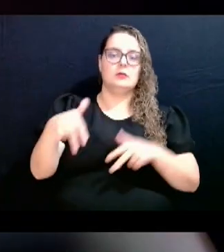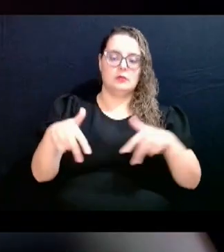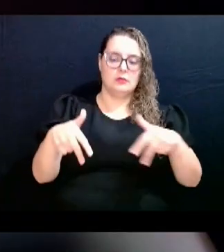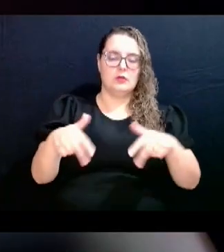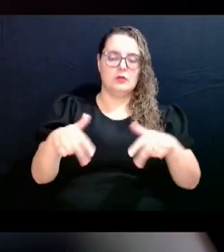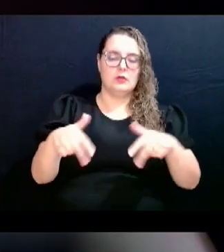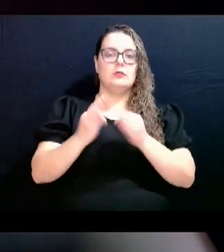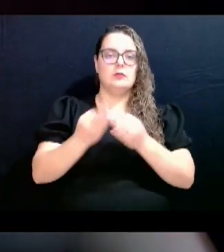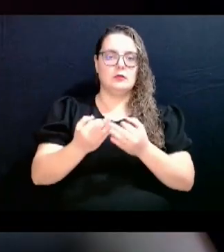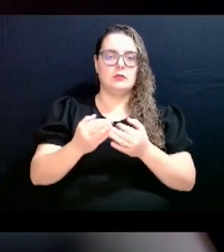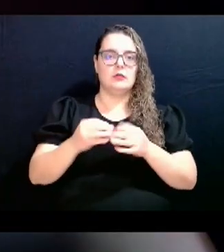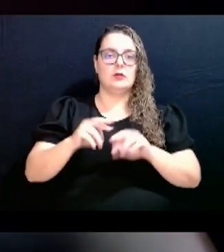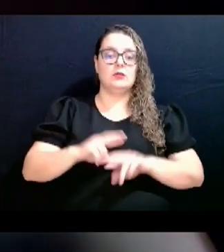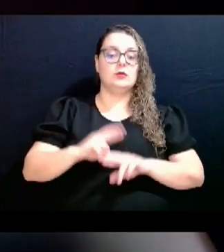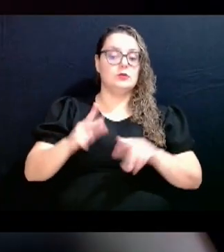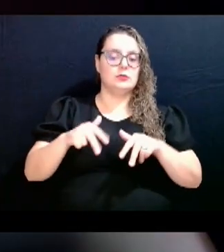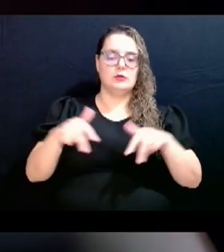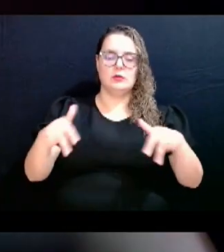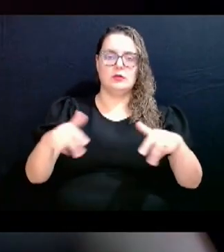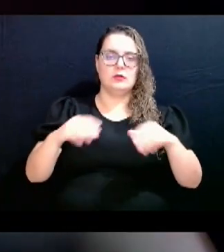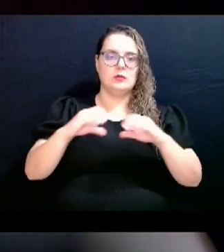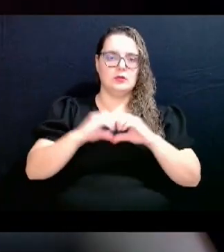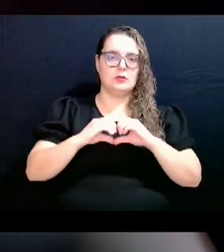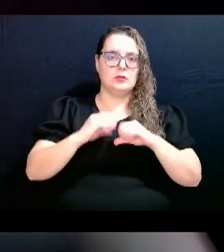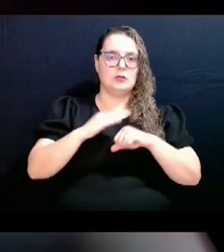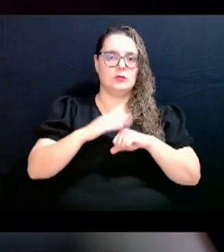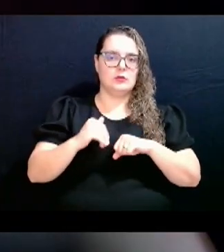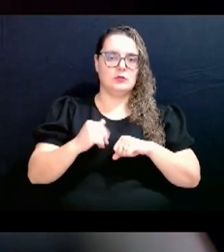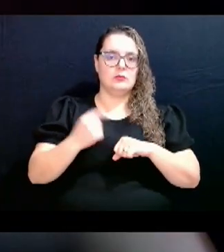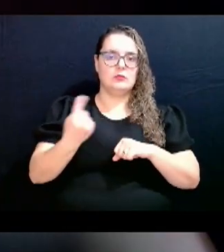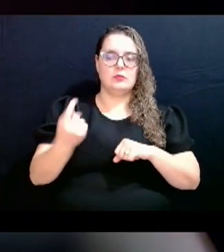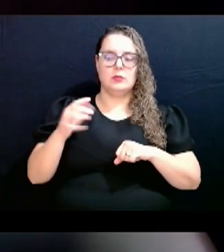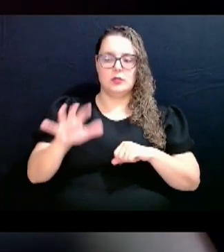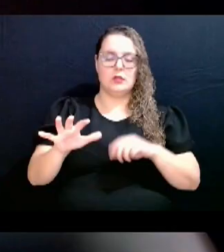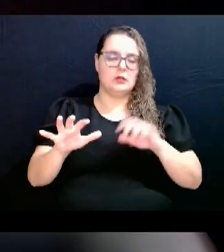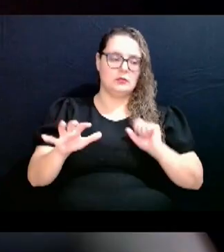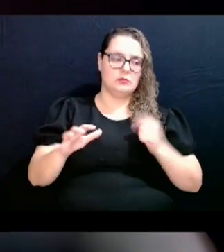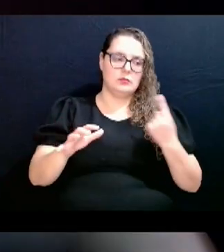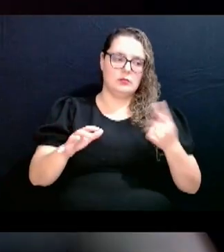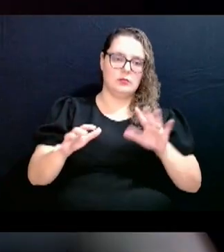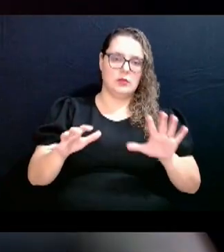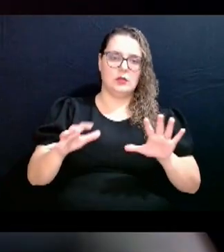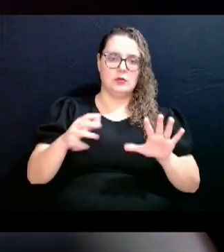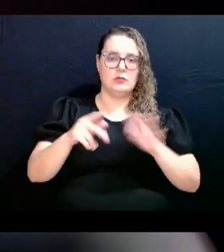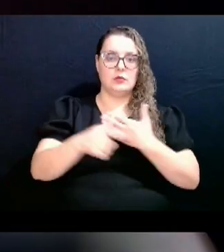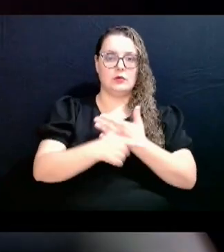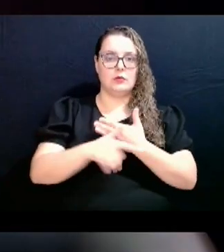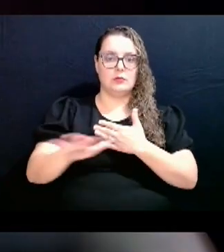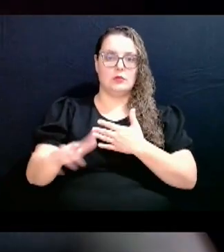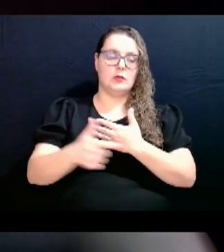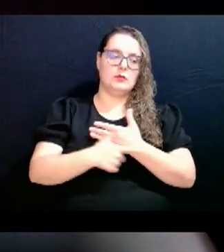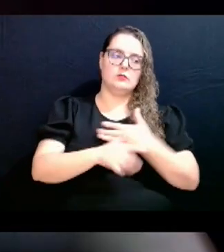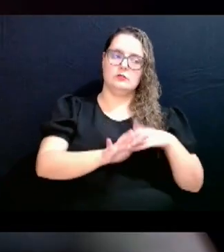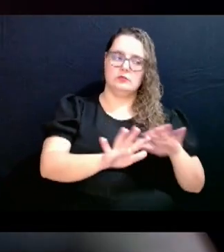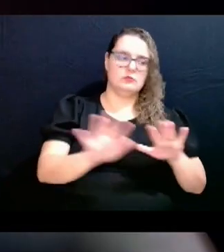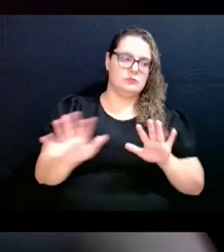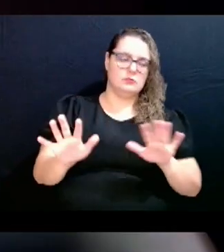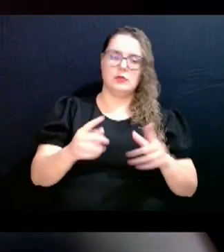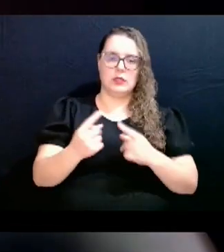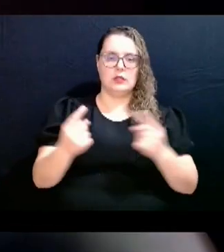vínculos de amor, de carinho, mas cada um tem o seu espaço. E cada um precisa ser respeitado. A gente tem